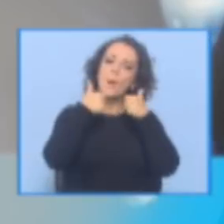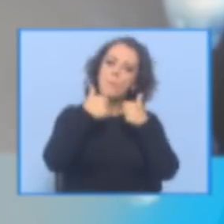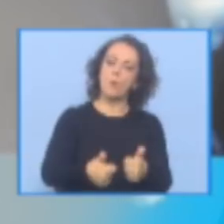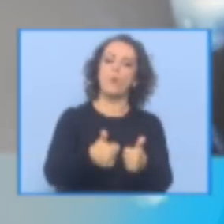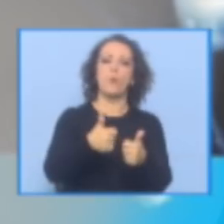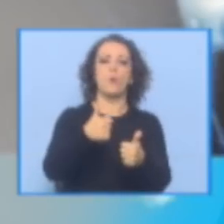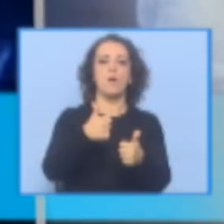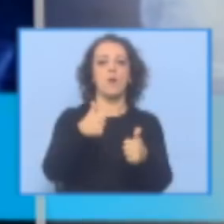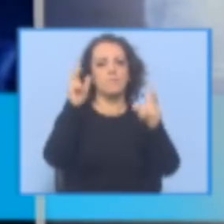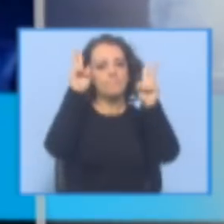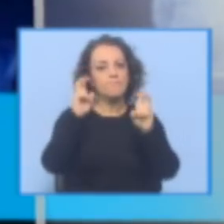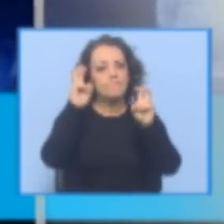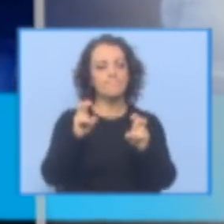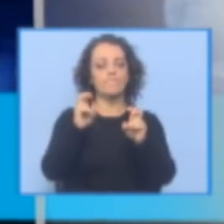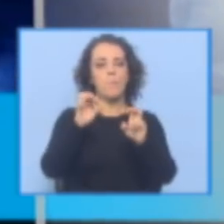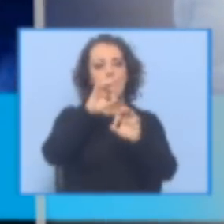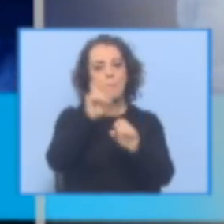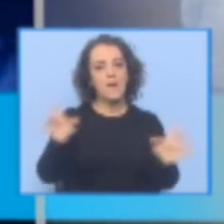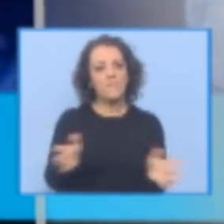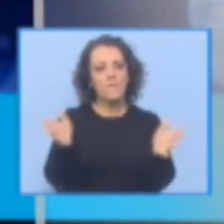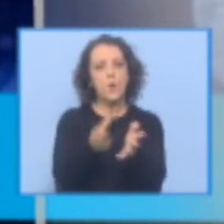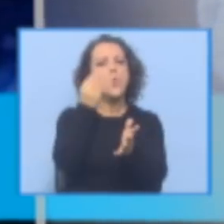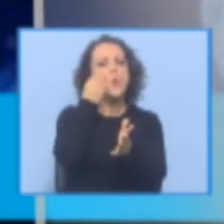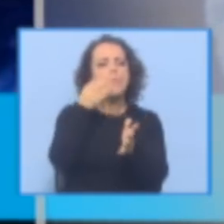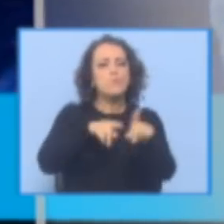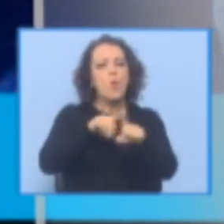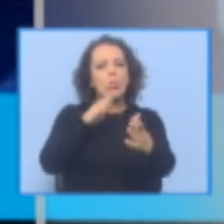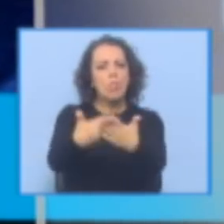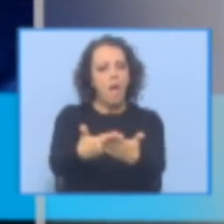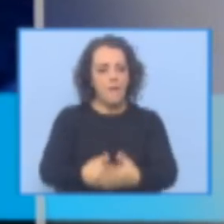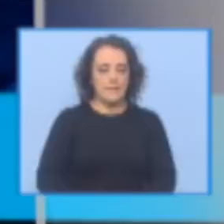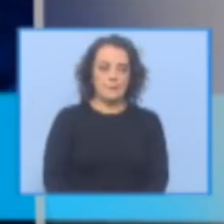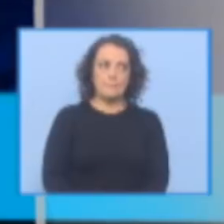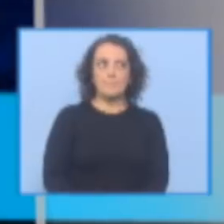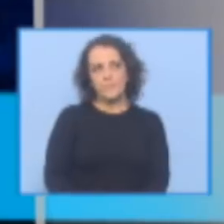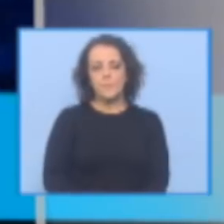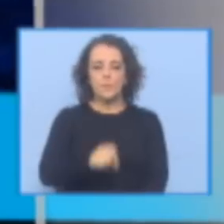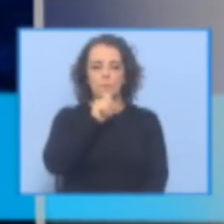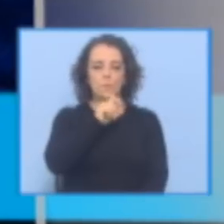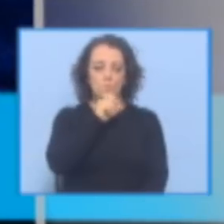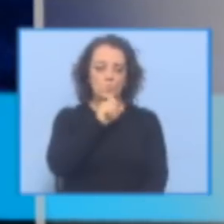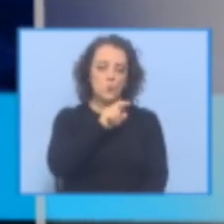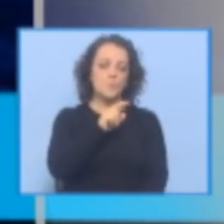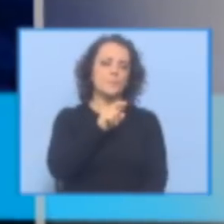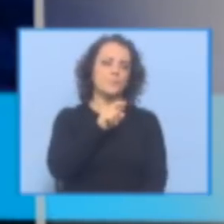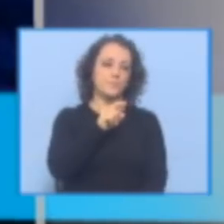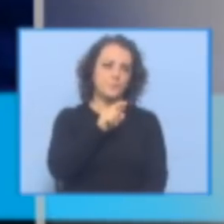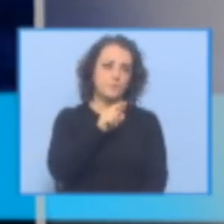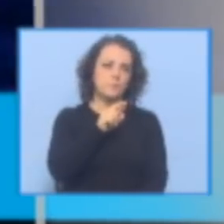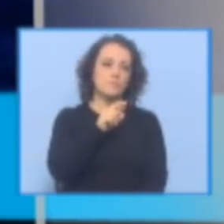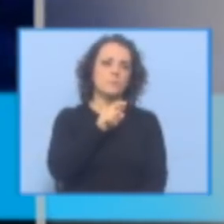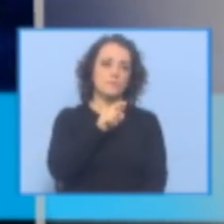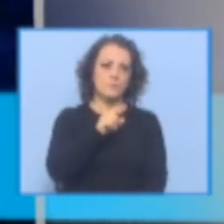serviço da paz, como é o tema? Eu acho que, olhando muito mais proximamente, não é, para